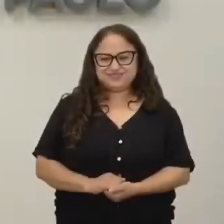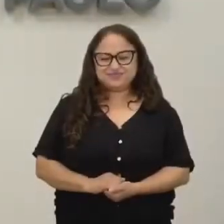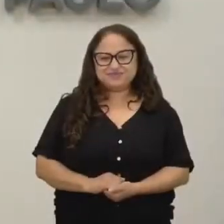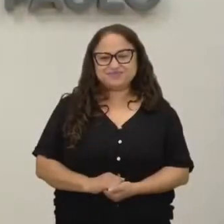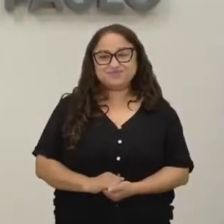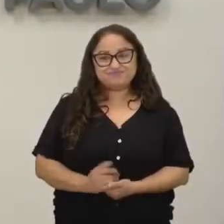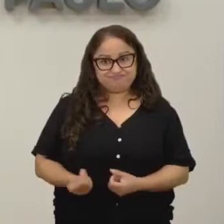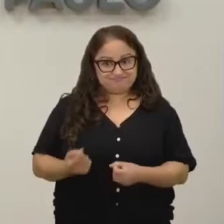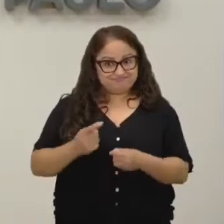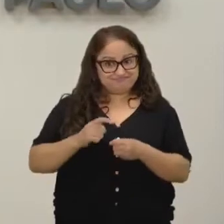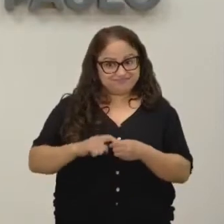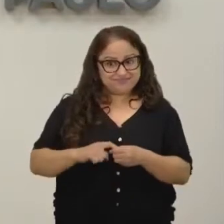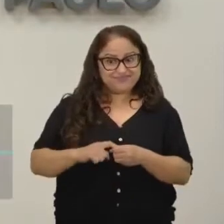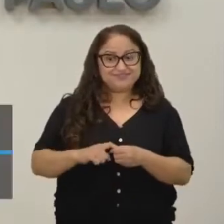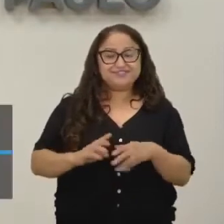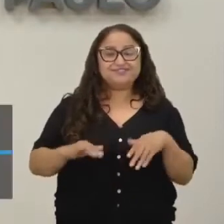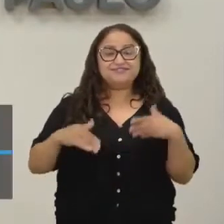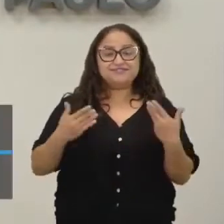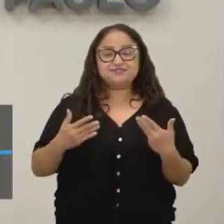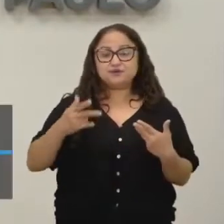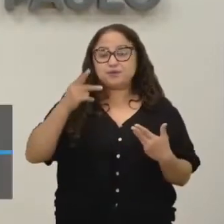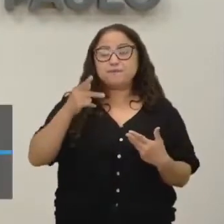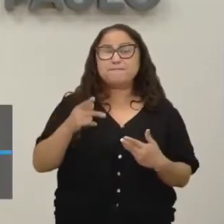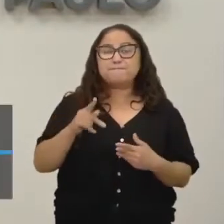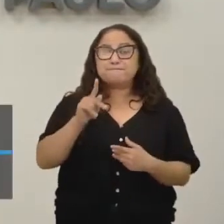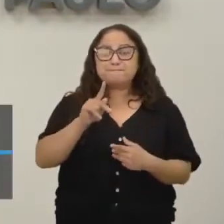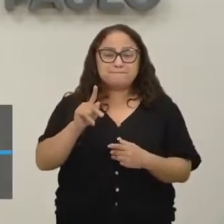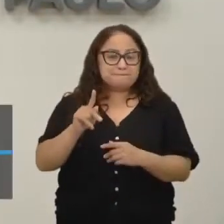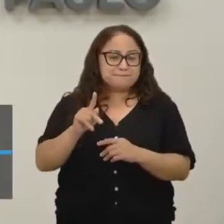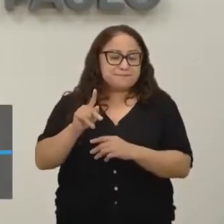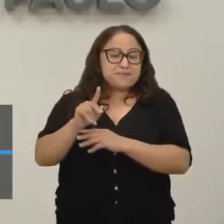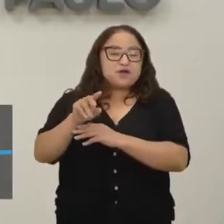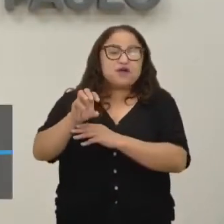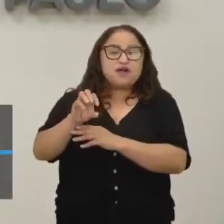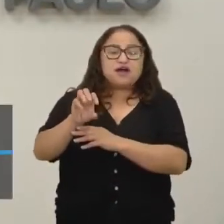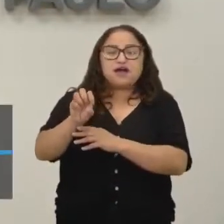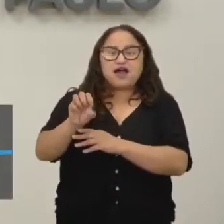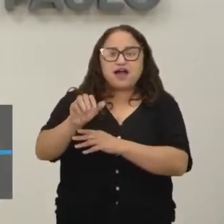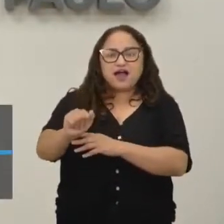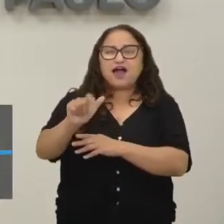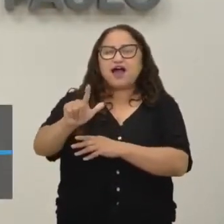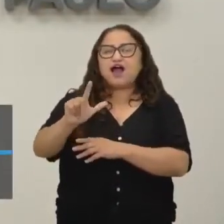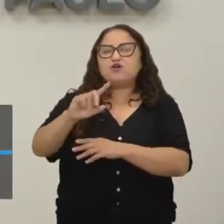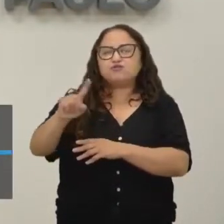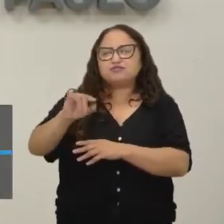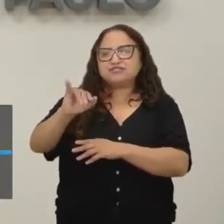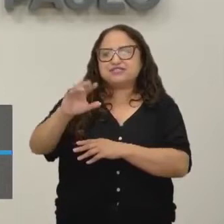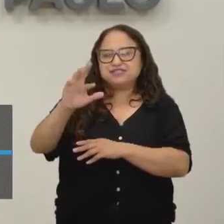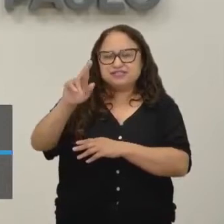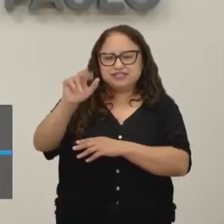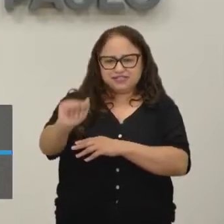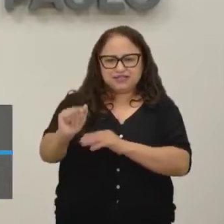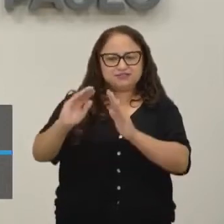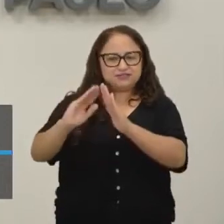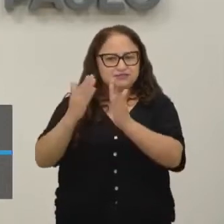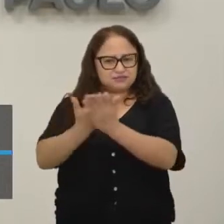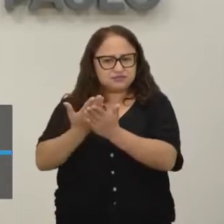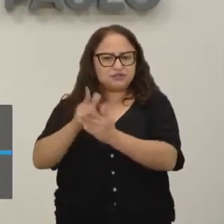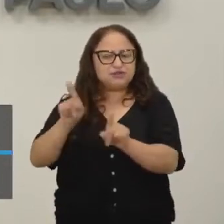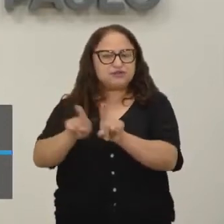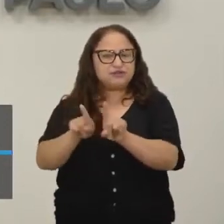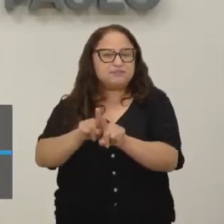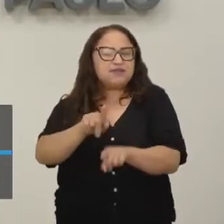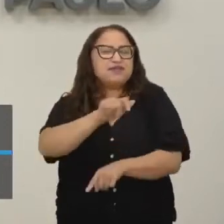Estamos de volta. Olha só, o pessoal da Escola Alzira Vale Hollenberg, lá em Rio Preto, participando, um abraço para eles. A Letícia,